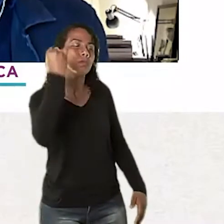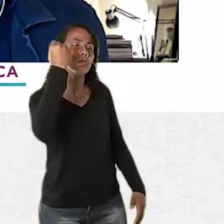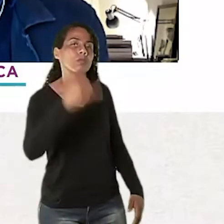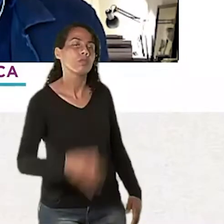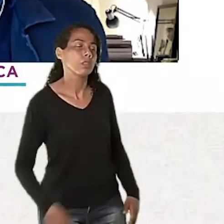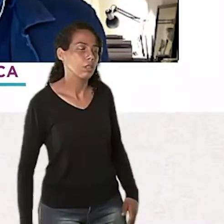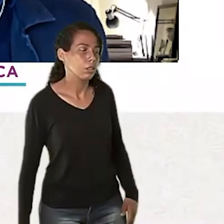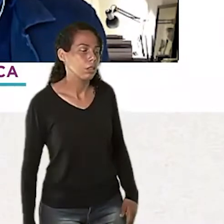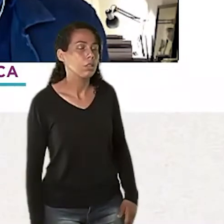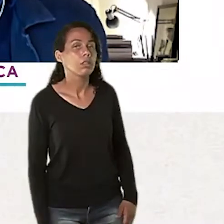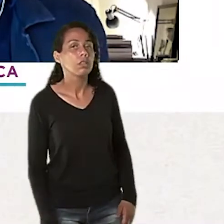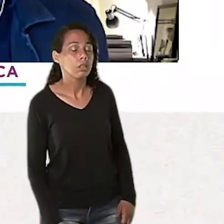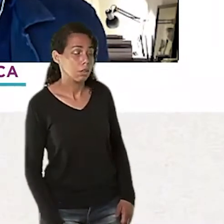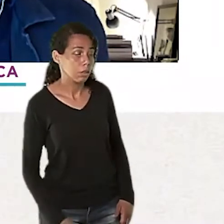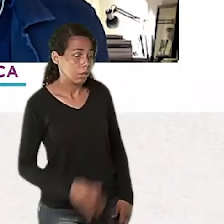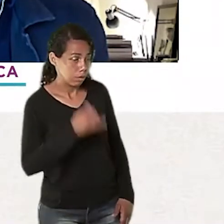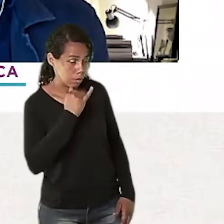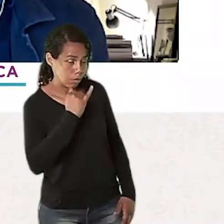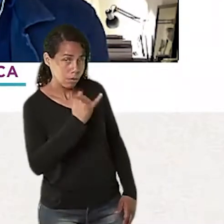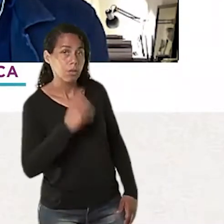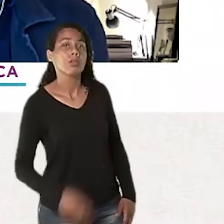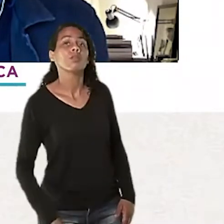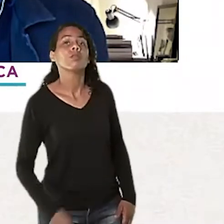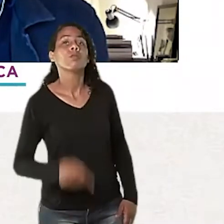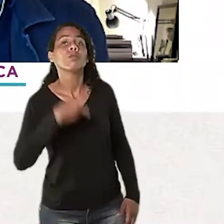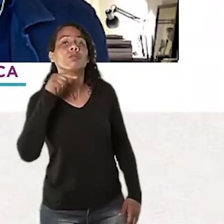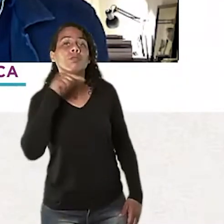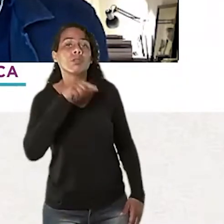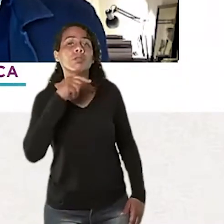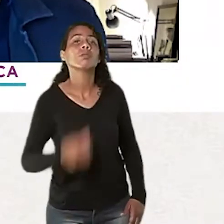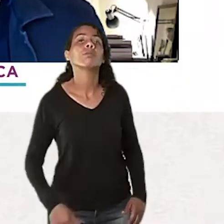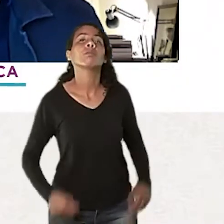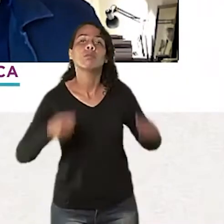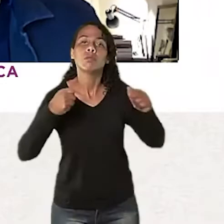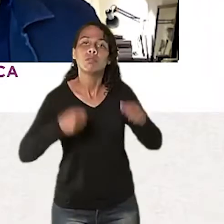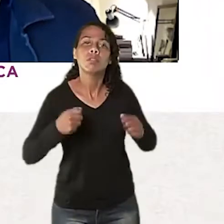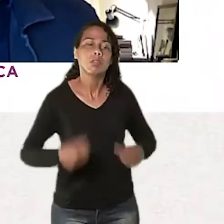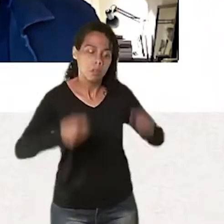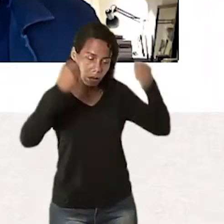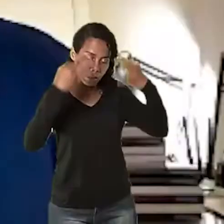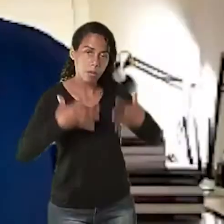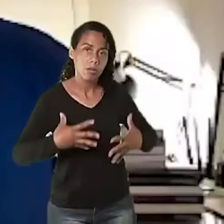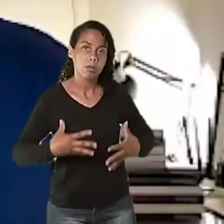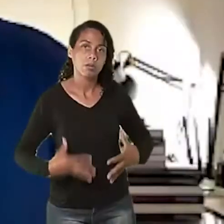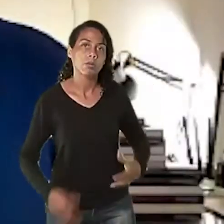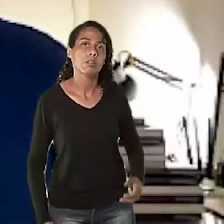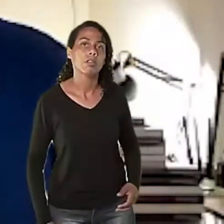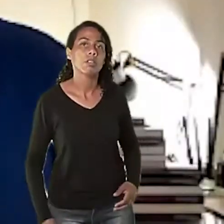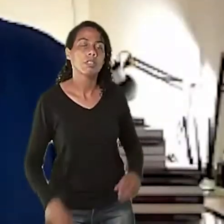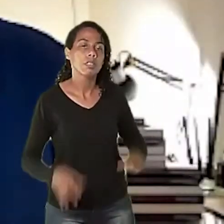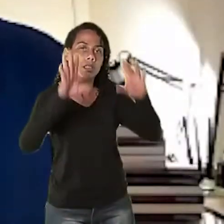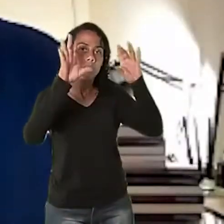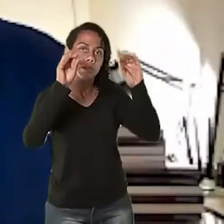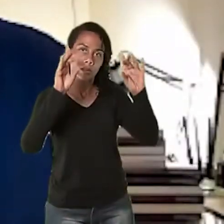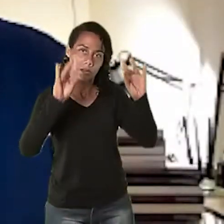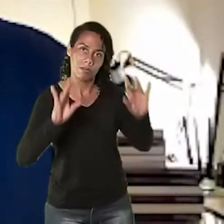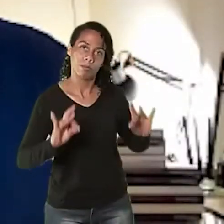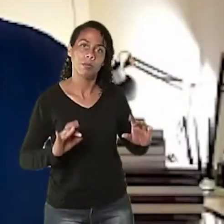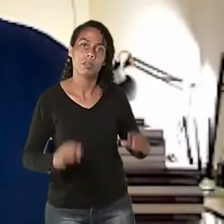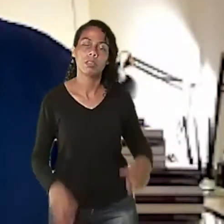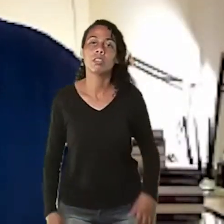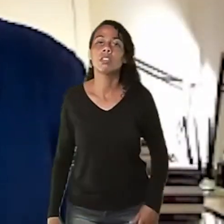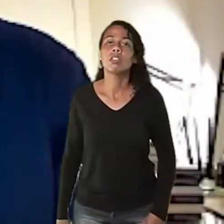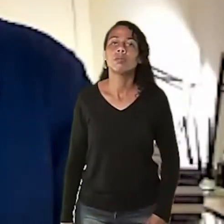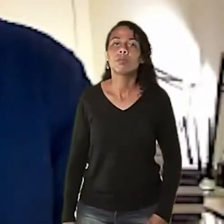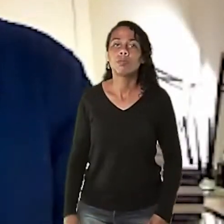do estilo que você impôs às suas crônicas. Pois é, quando me convidaram para escrever crônica para jornal,